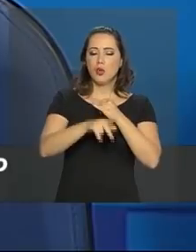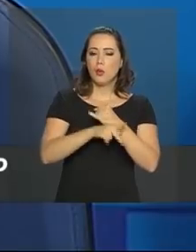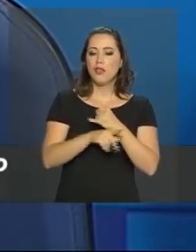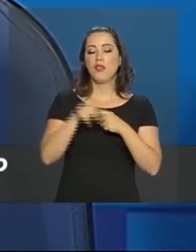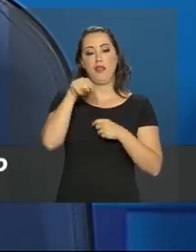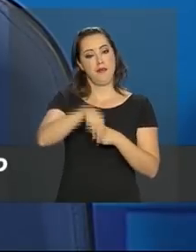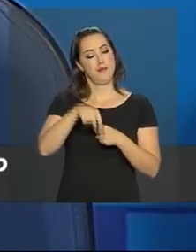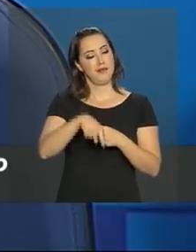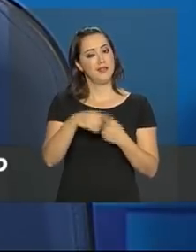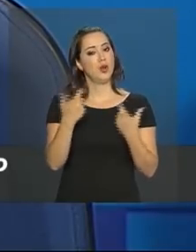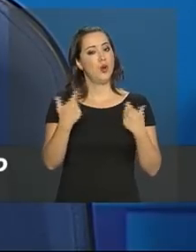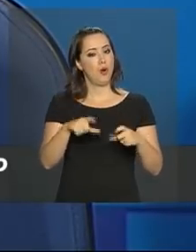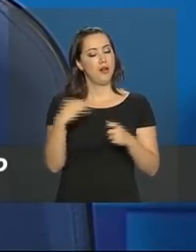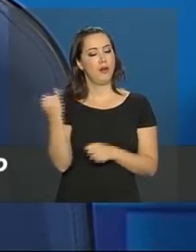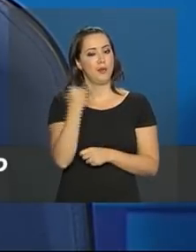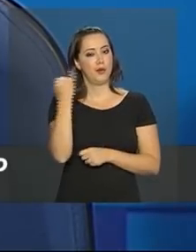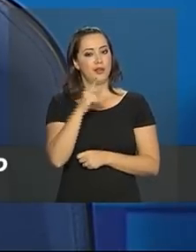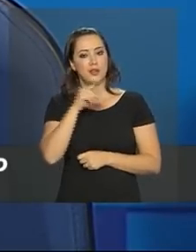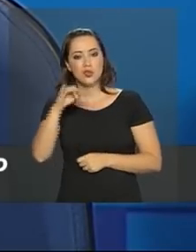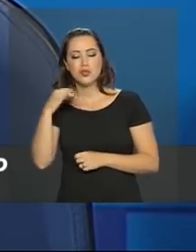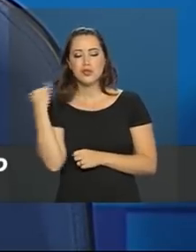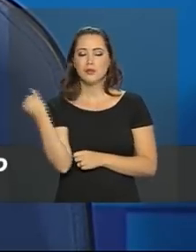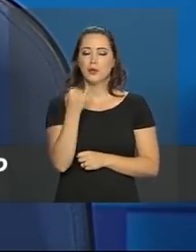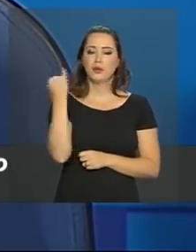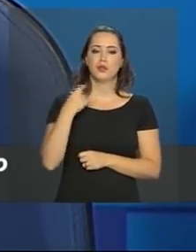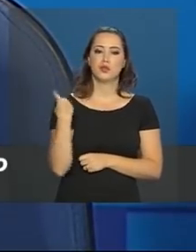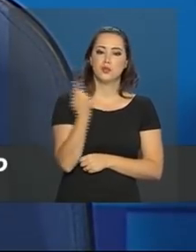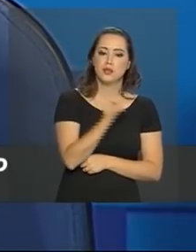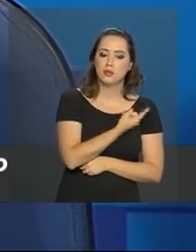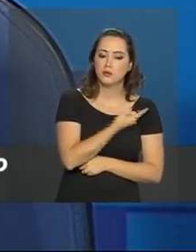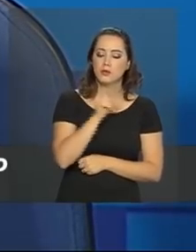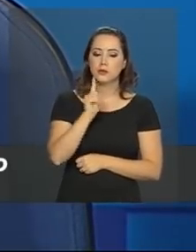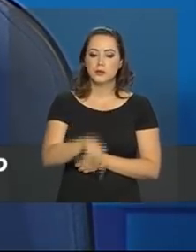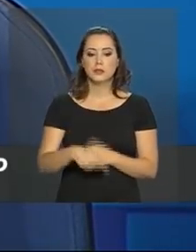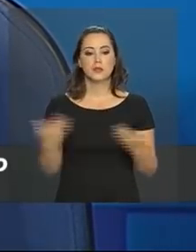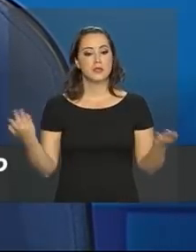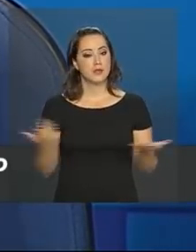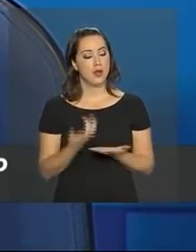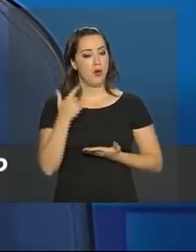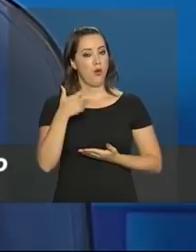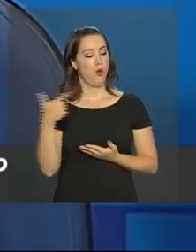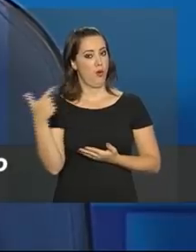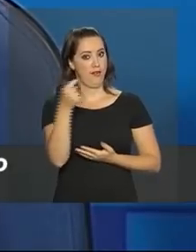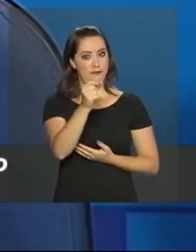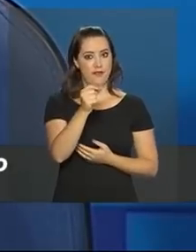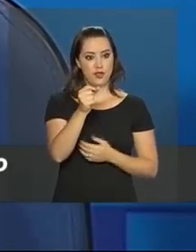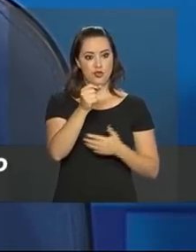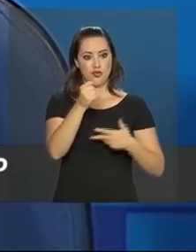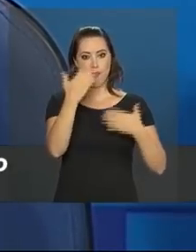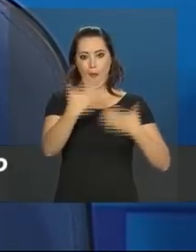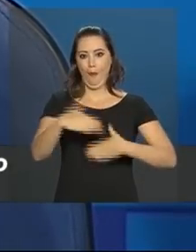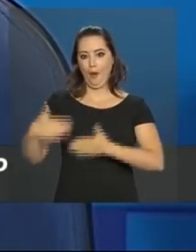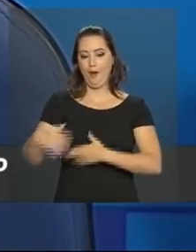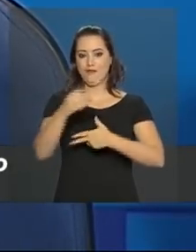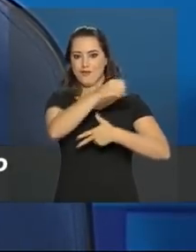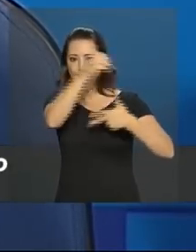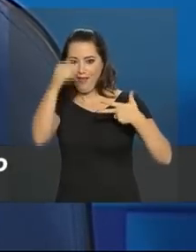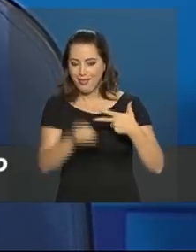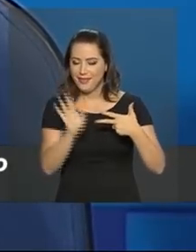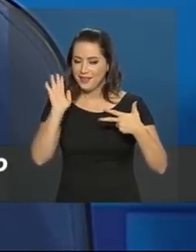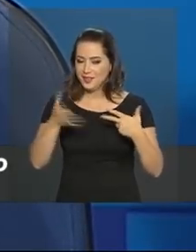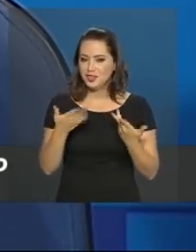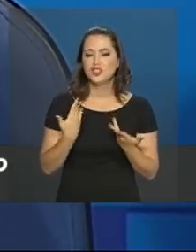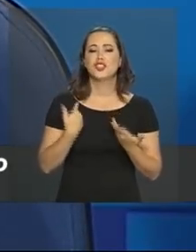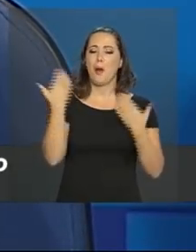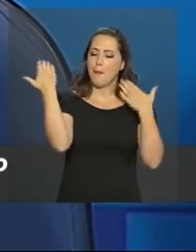nesse dia que é tão importante para nós nessa 20ª é a aplicação do enem exame que ganhou credibilidade